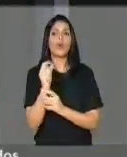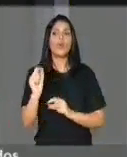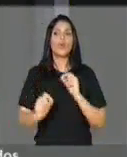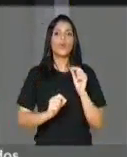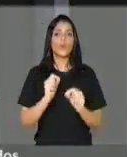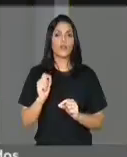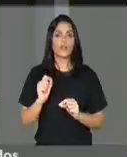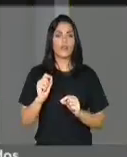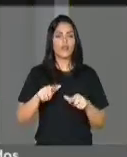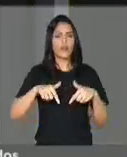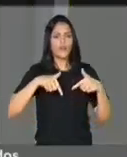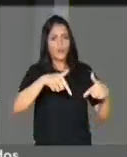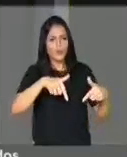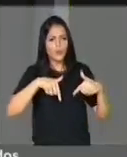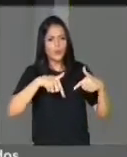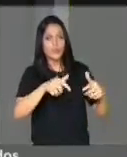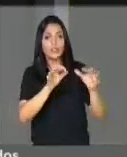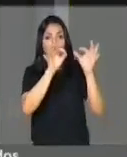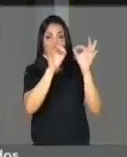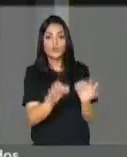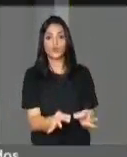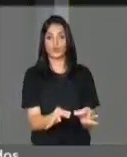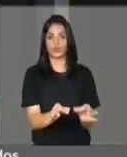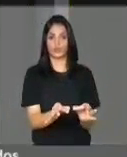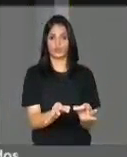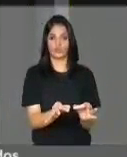de tudo, uma luta por justiça.